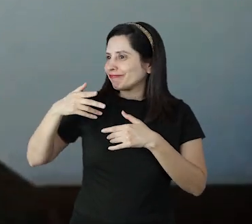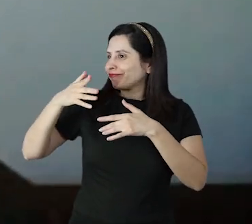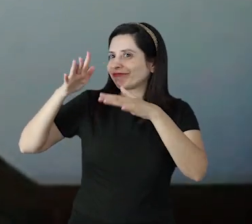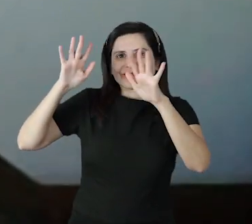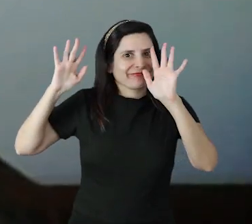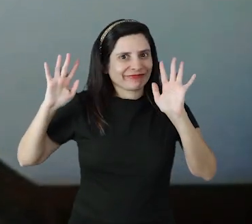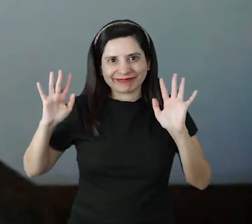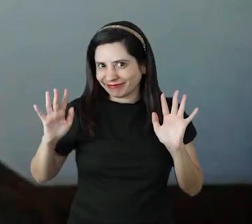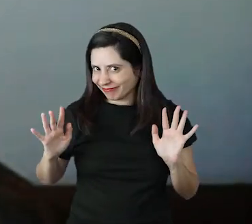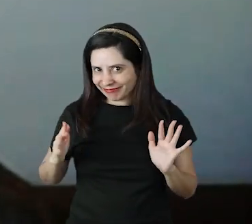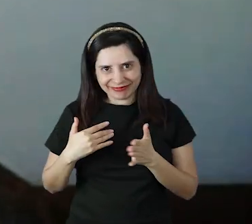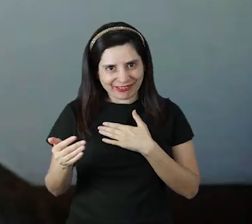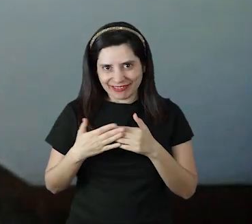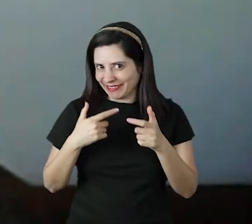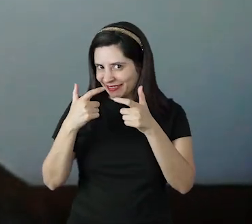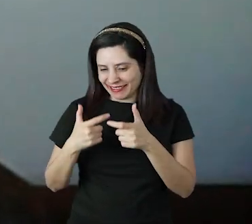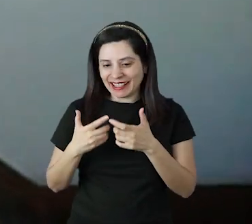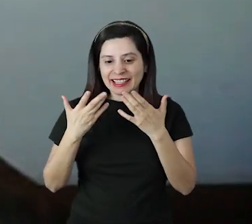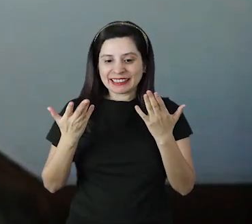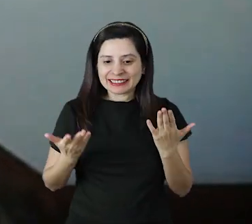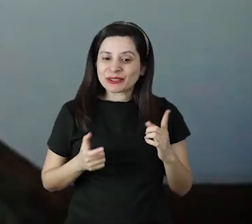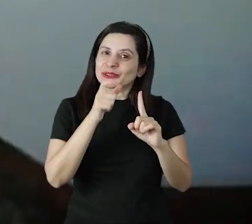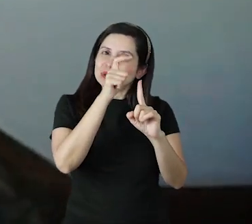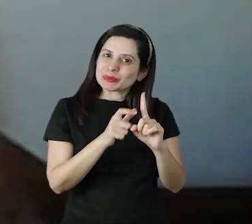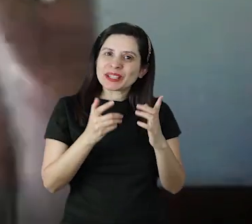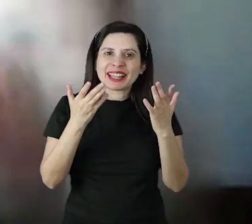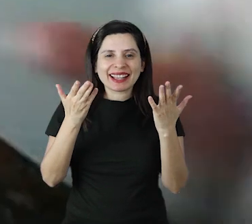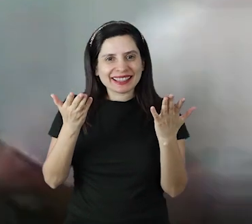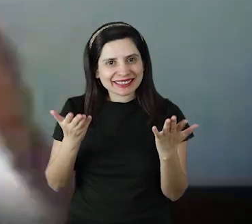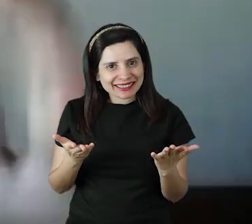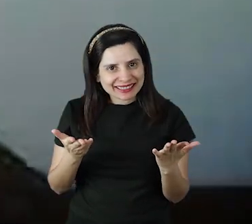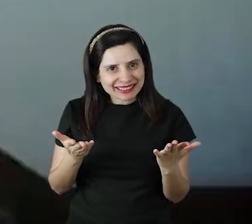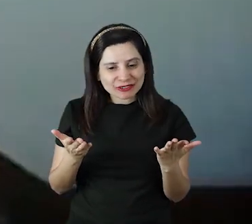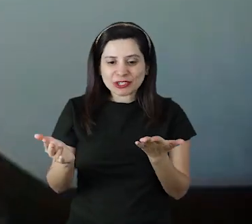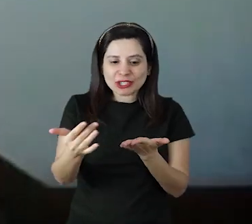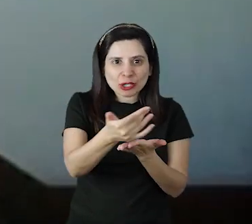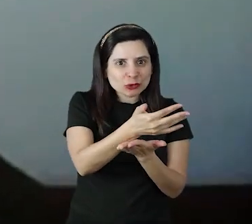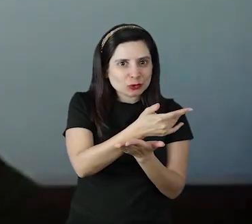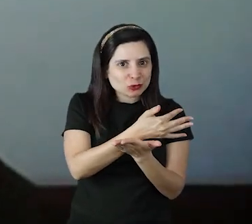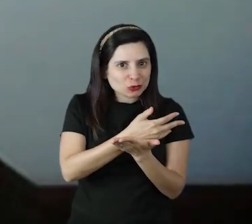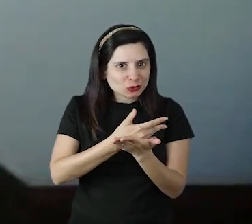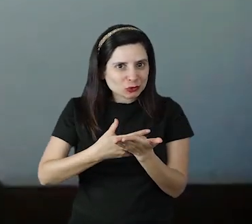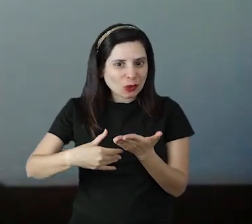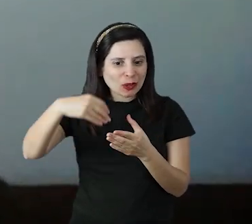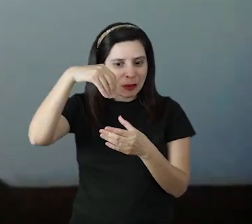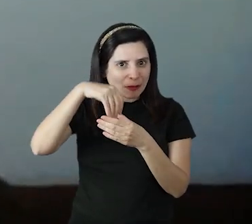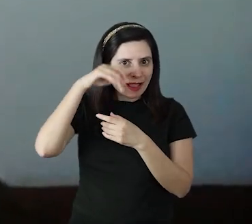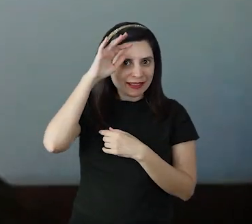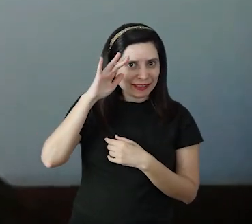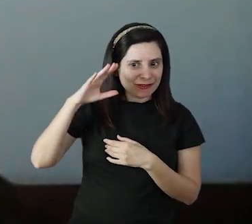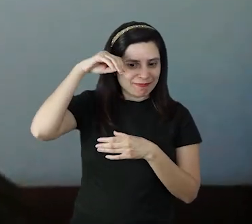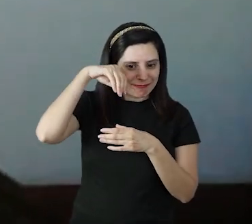assim. Bom, de personagem era isso, assim, eu queria juntar essas coisas, essas